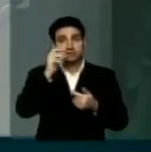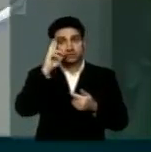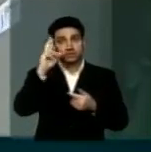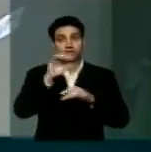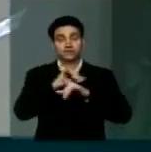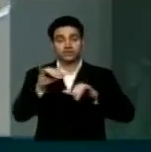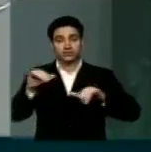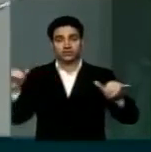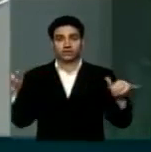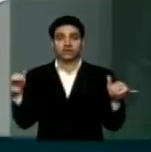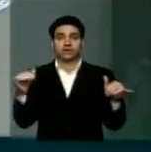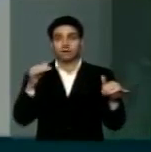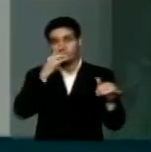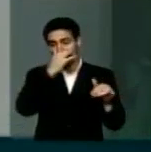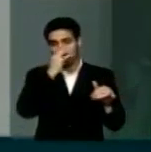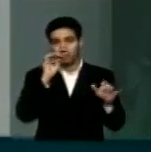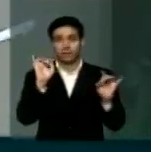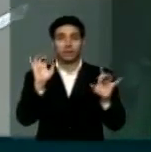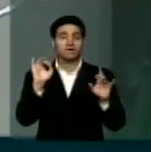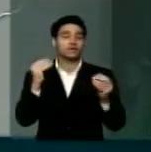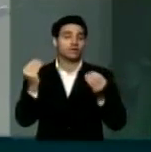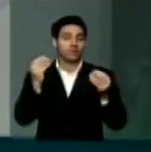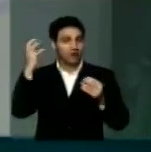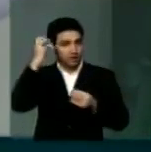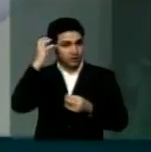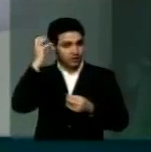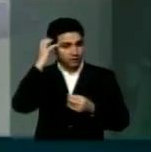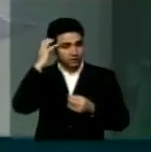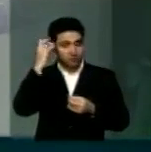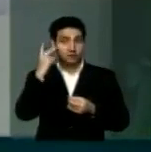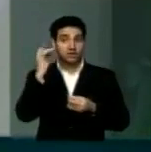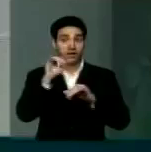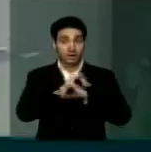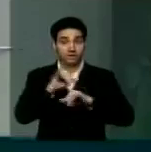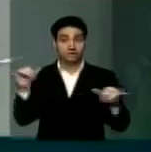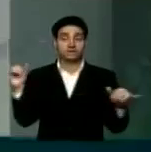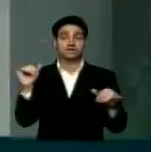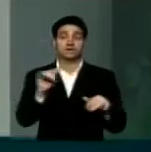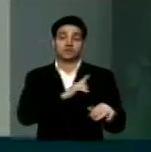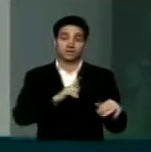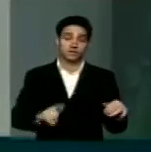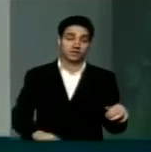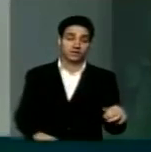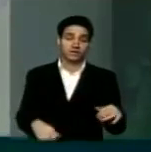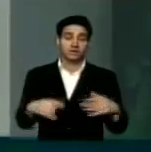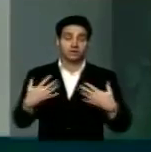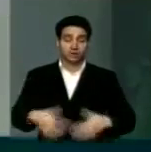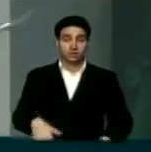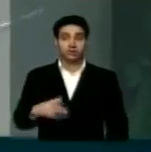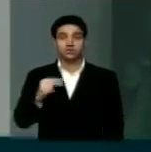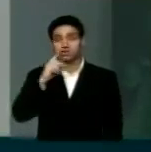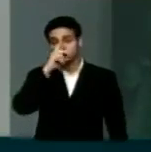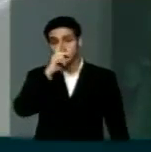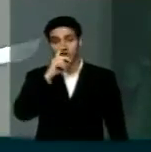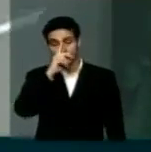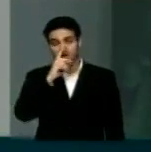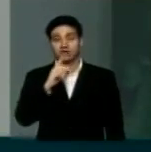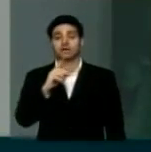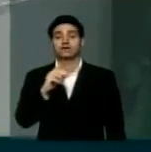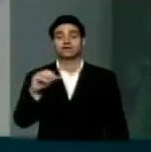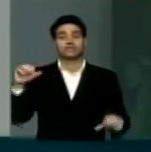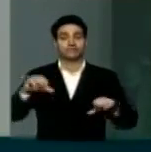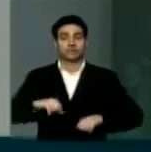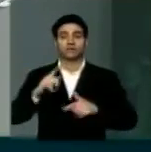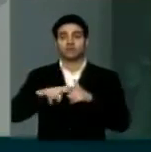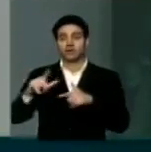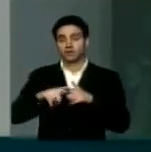anais dessa casa, de modo muito especial na Voz do Brasil, para alertar as autoridades da grave crise que vive